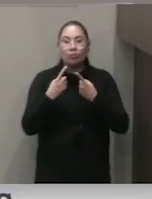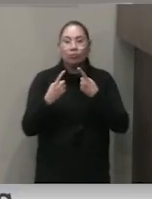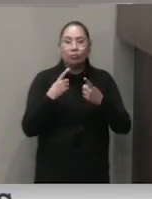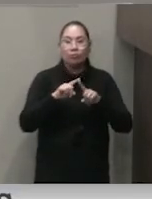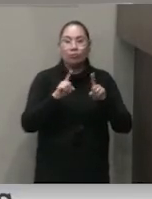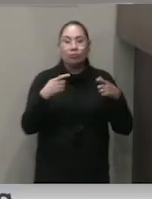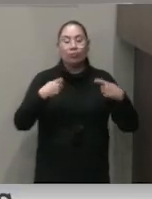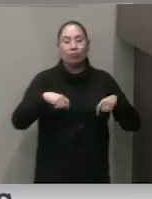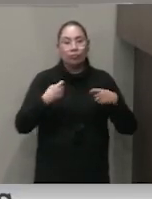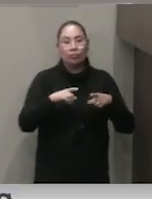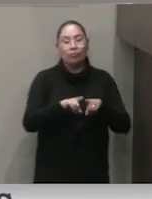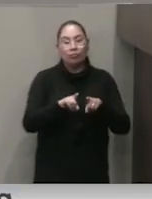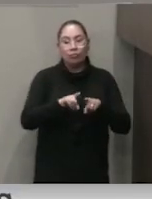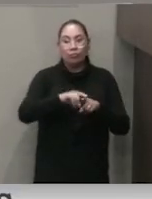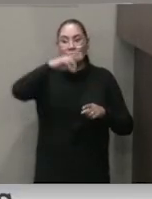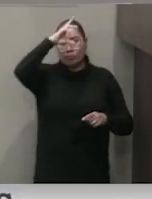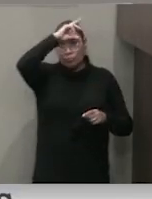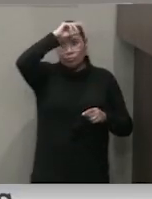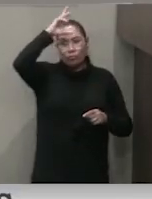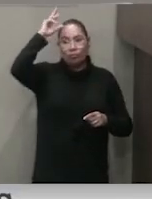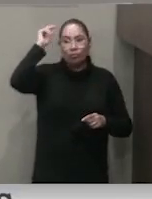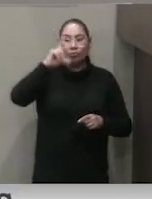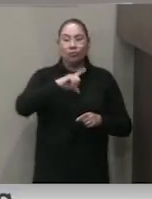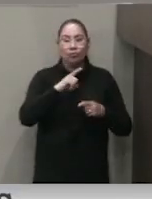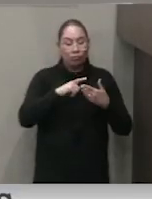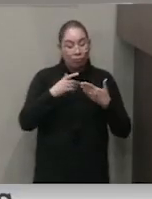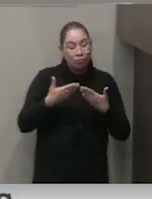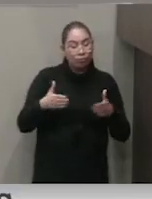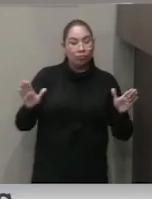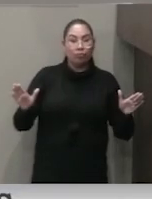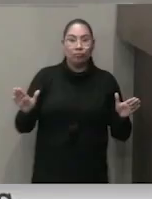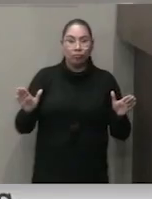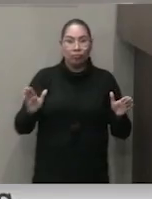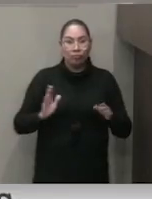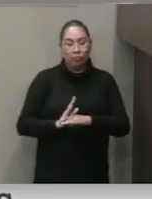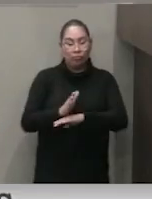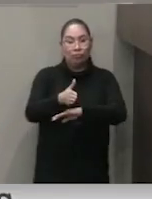gente precisa que a prefeitura tenha suas portas abertas,